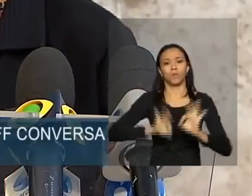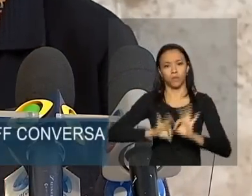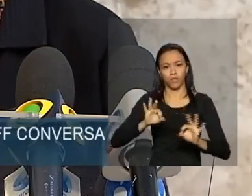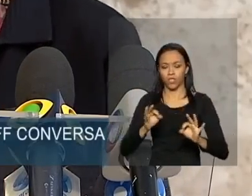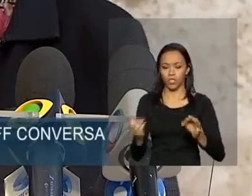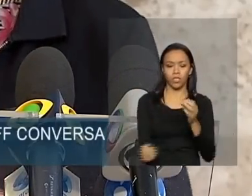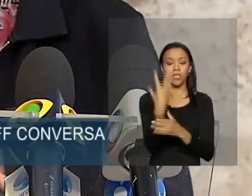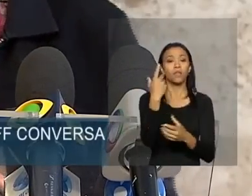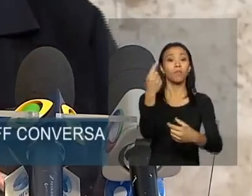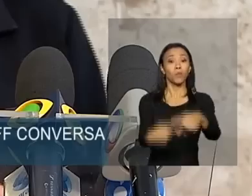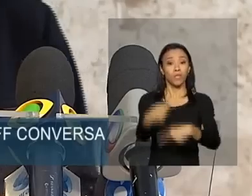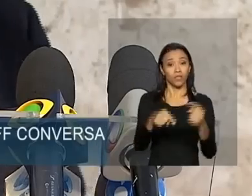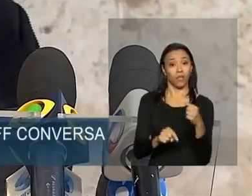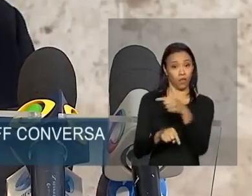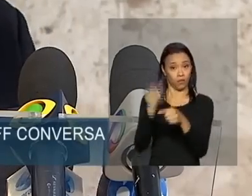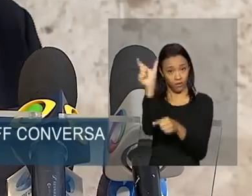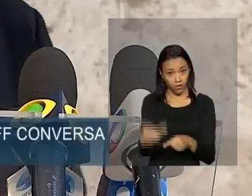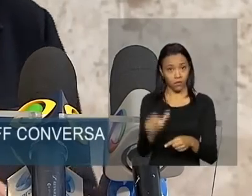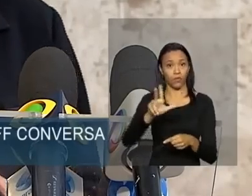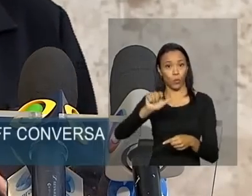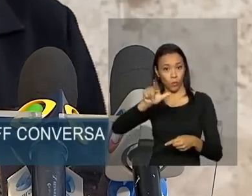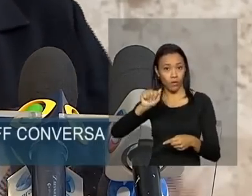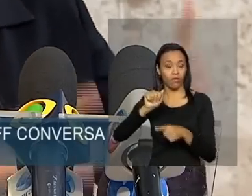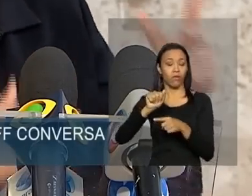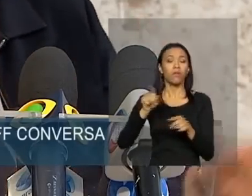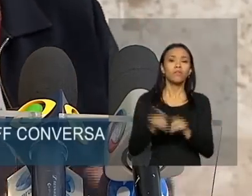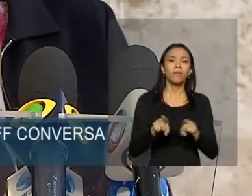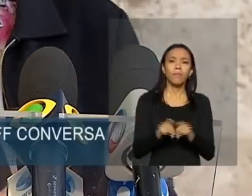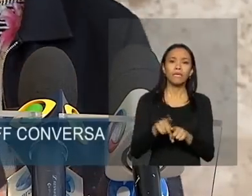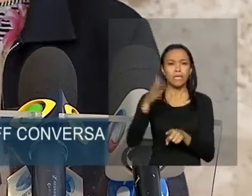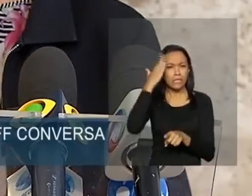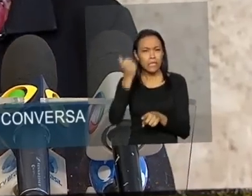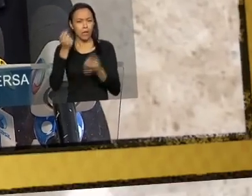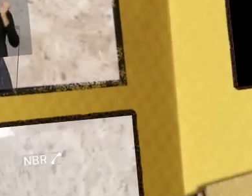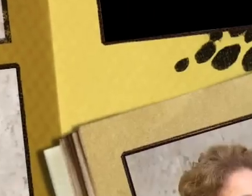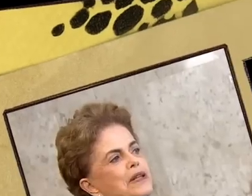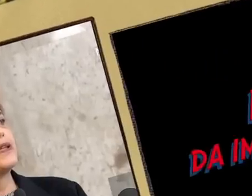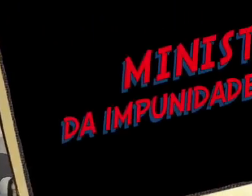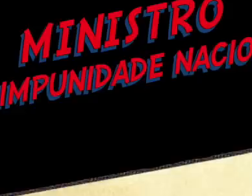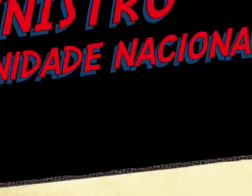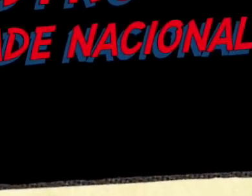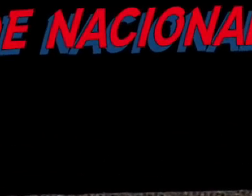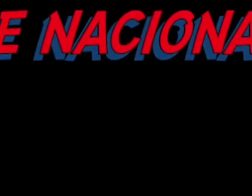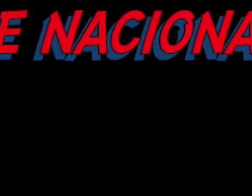de políticas, e aí eu estou dizendo da capacidade gerencial do presidente Lula.